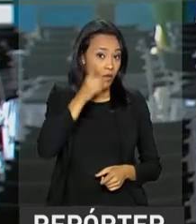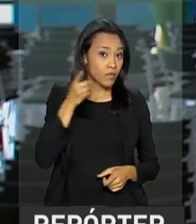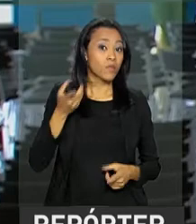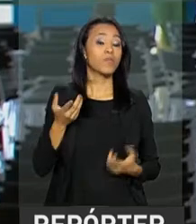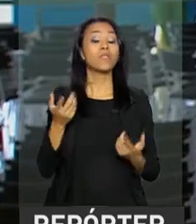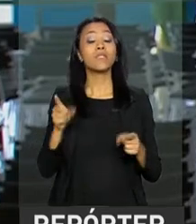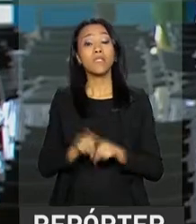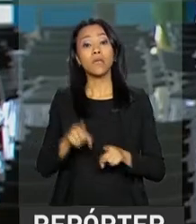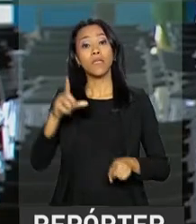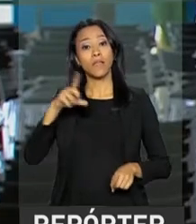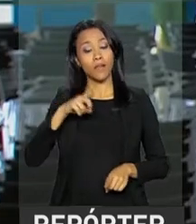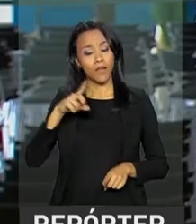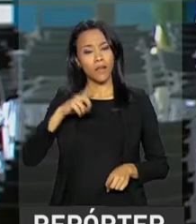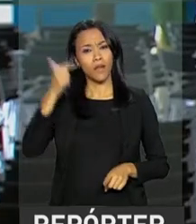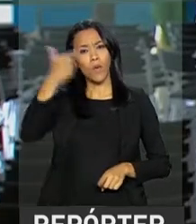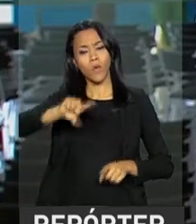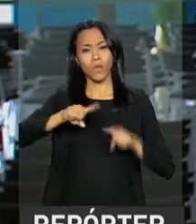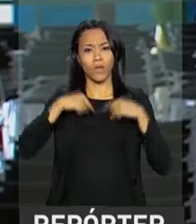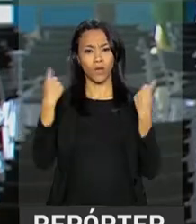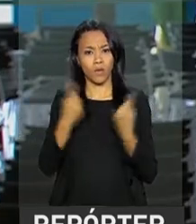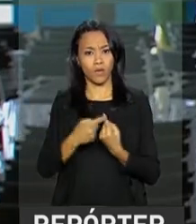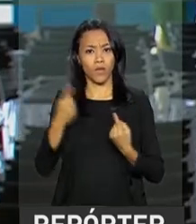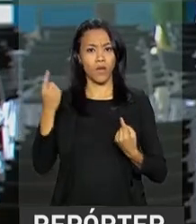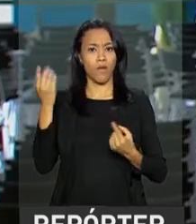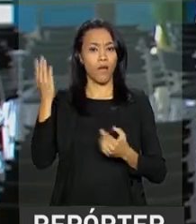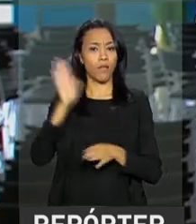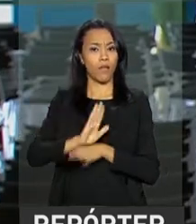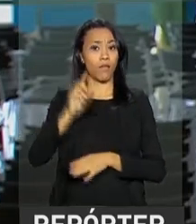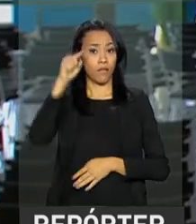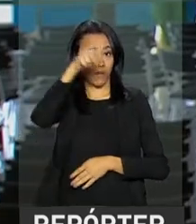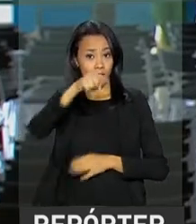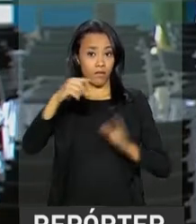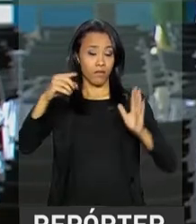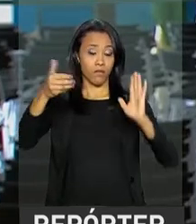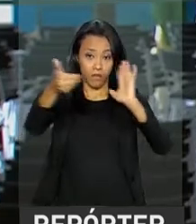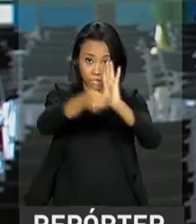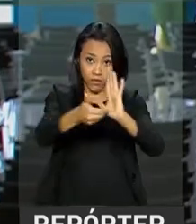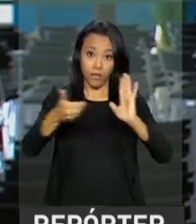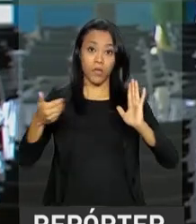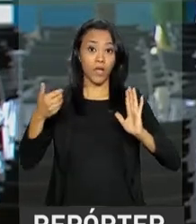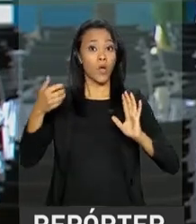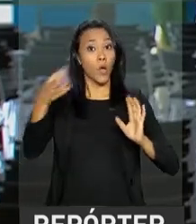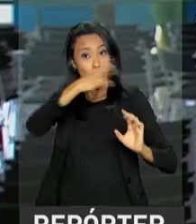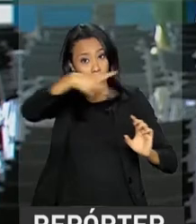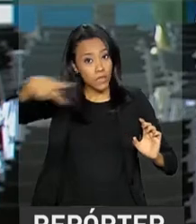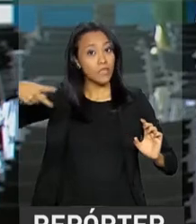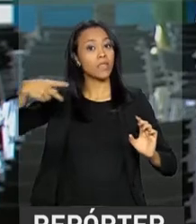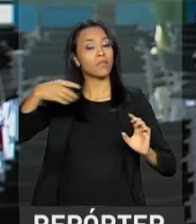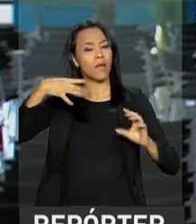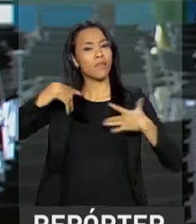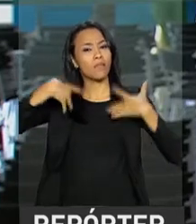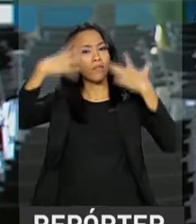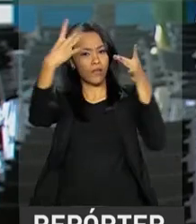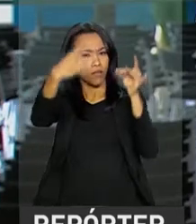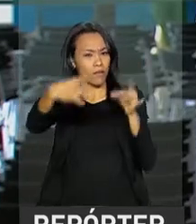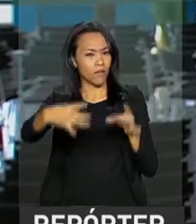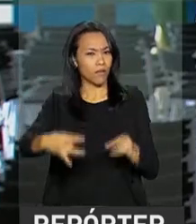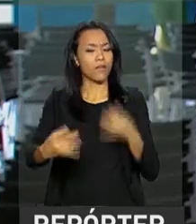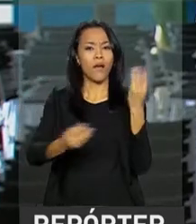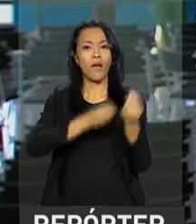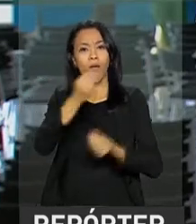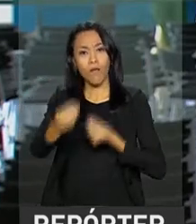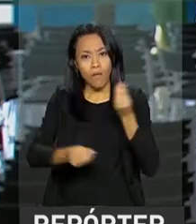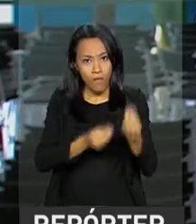entrevista coletiva lá na câmara dos deputados com o presidente da casa deputado rodrigo maia para dar mais detalhes sobre o andamento